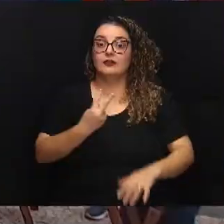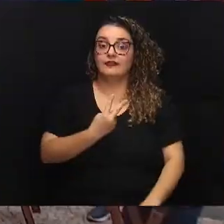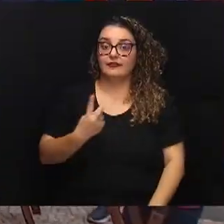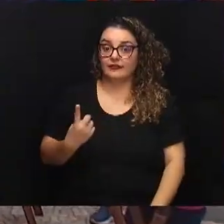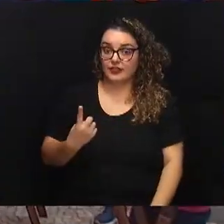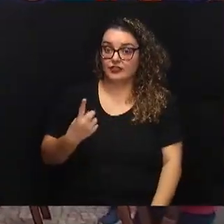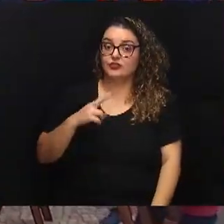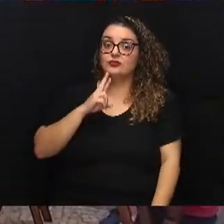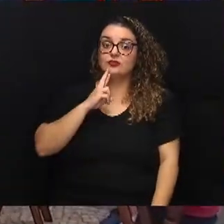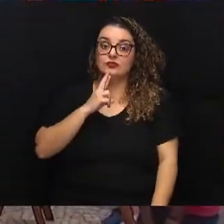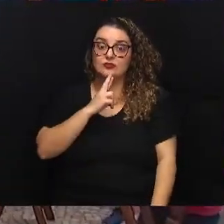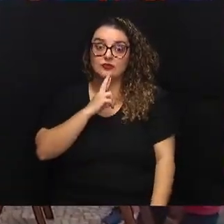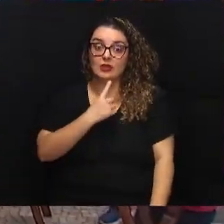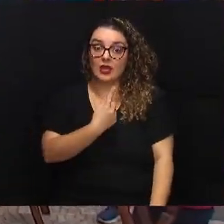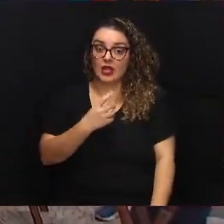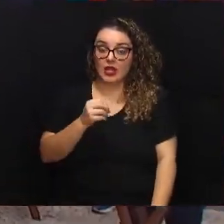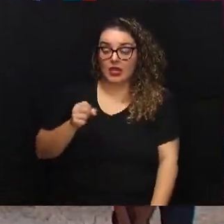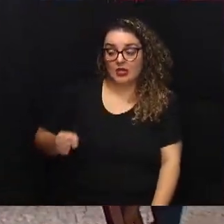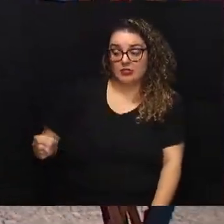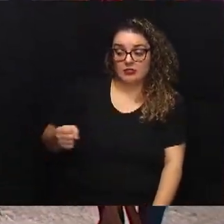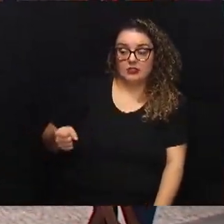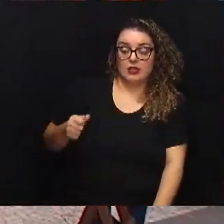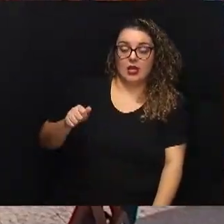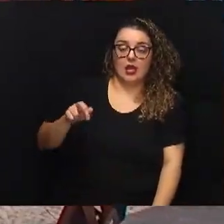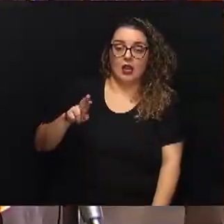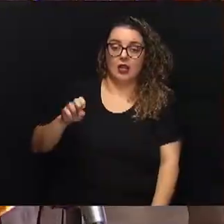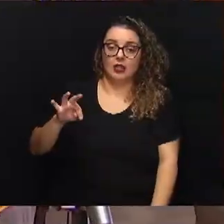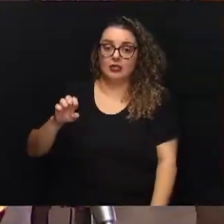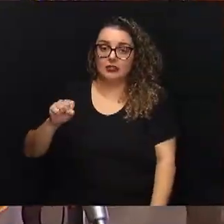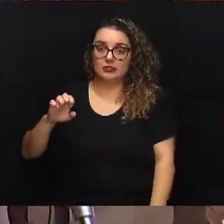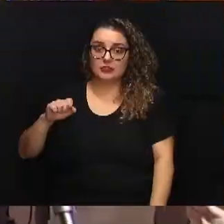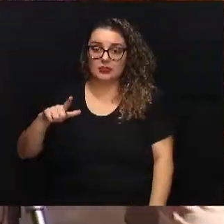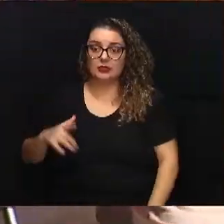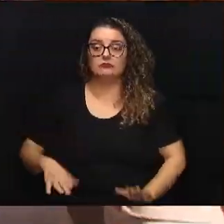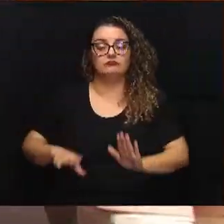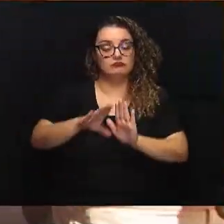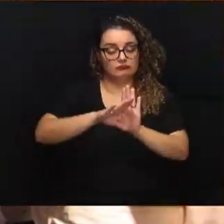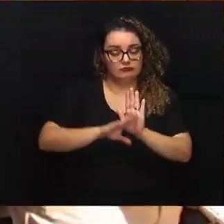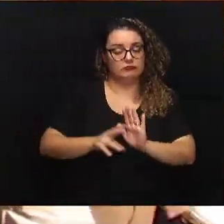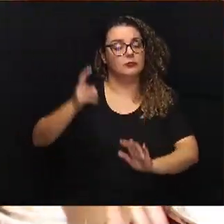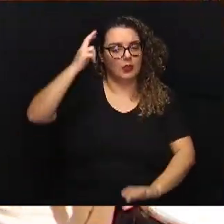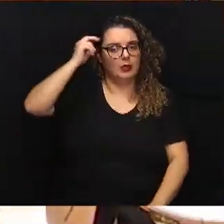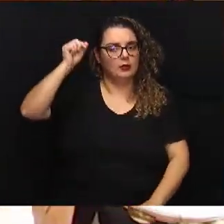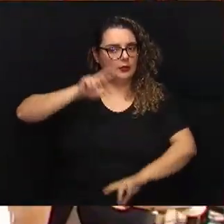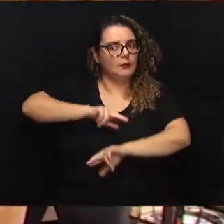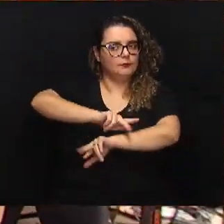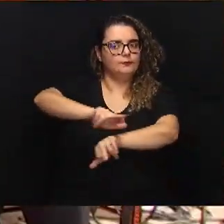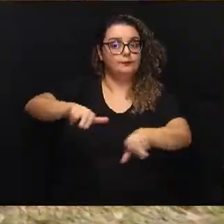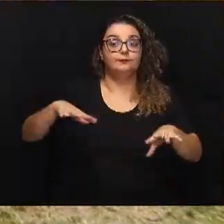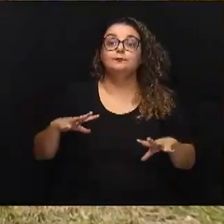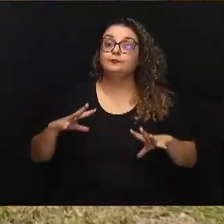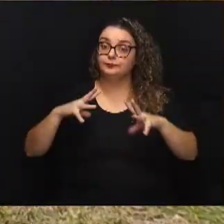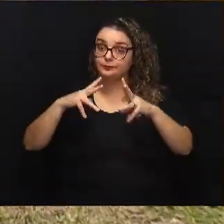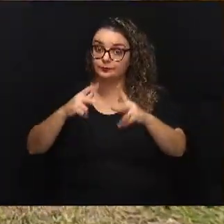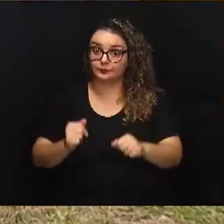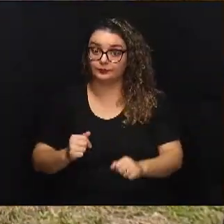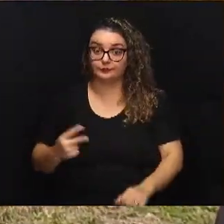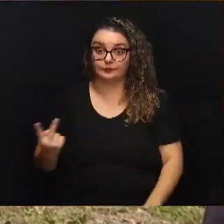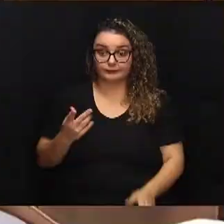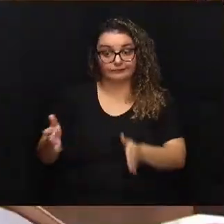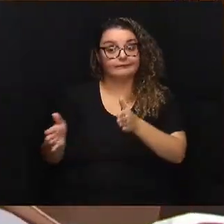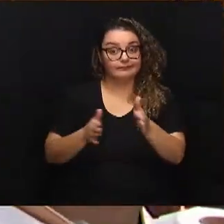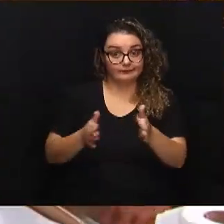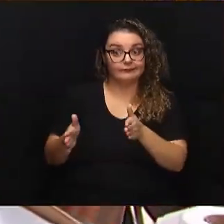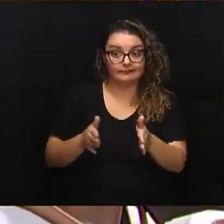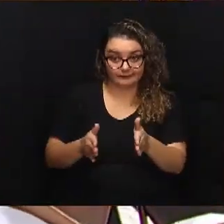restaurantes, 10 cervejarias artesanais e uma programação cultural diversa. Tudo isso com valores